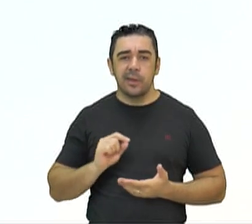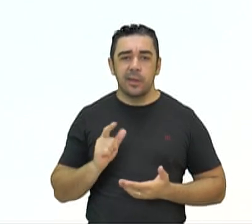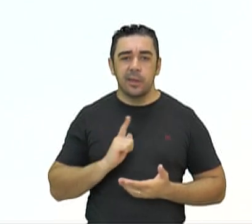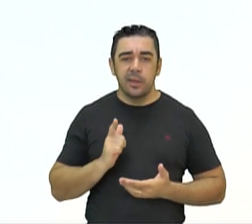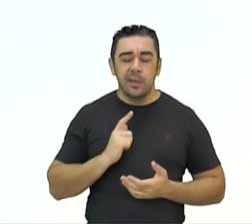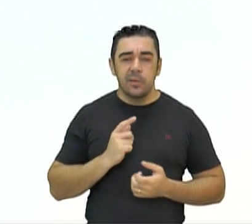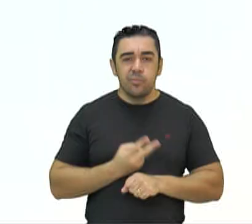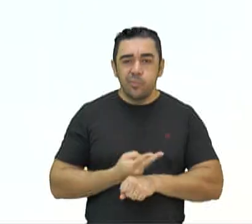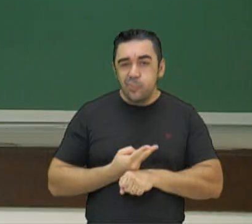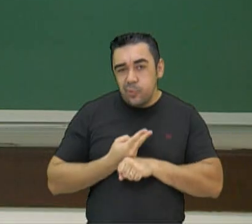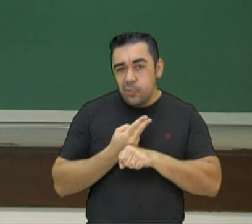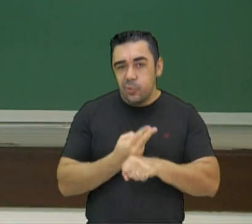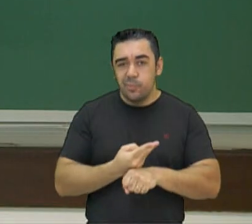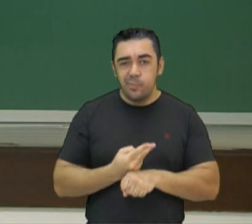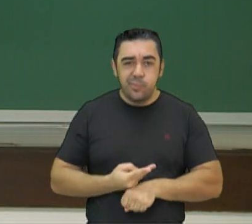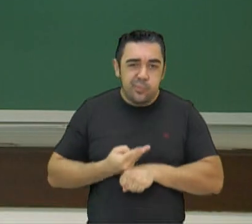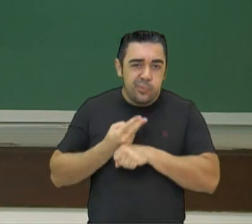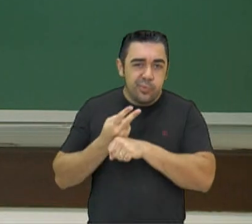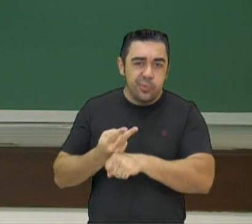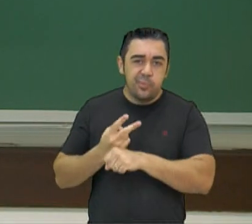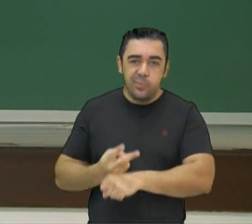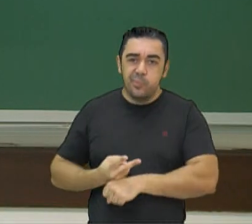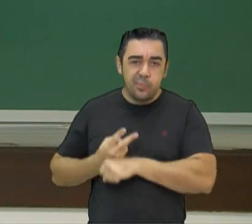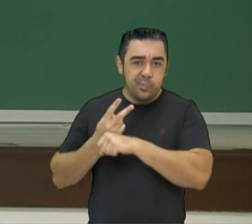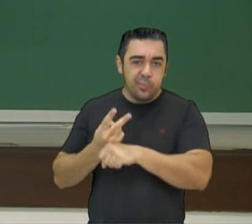estar buscando